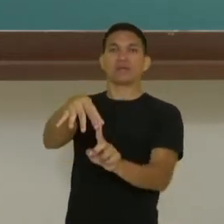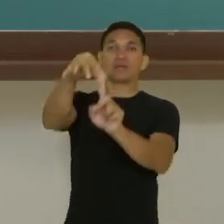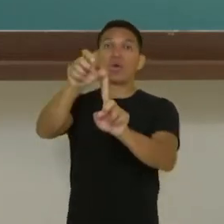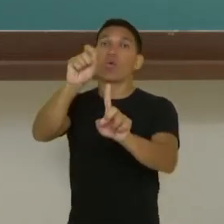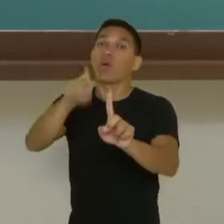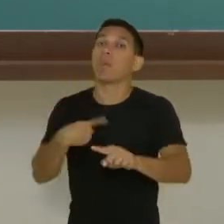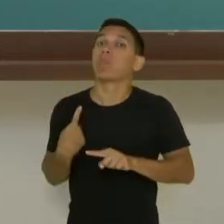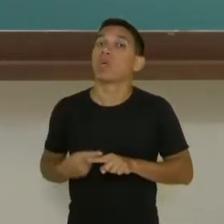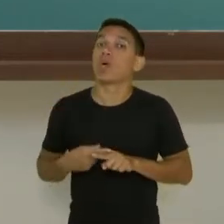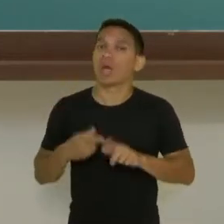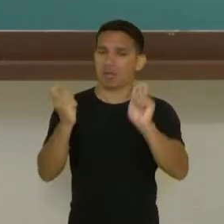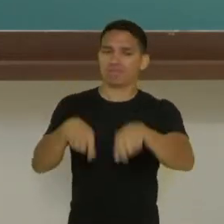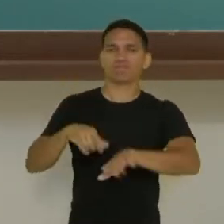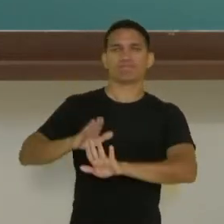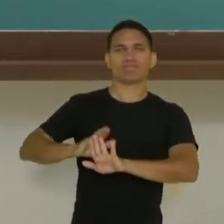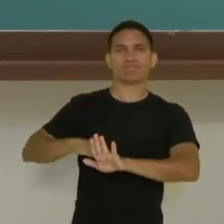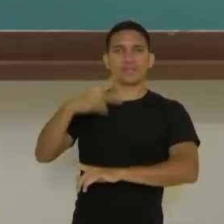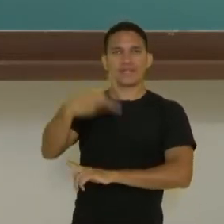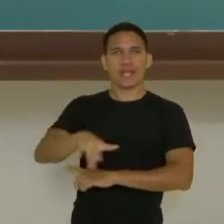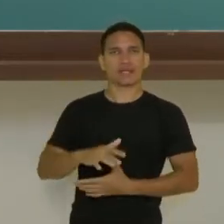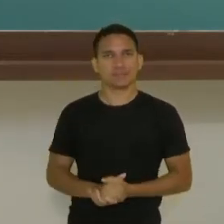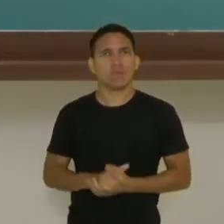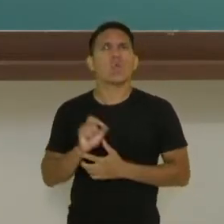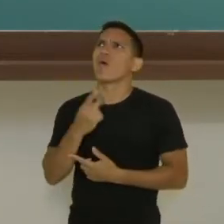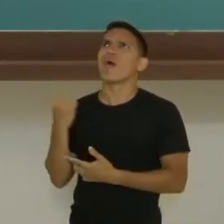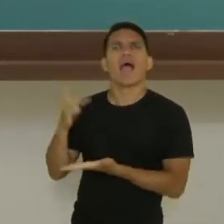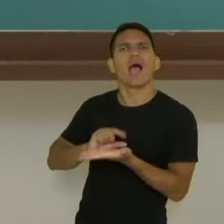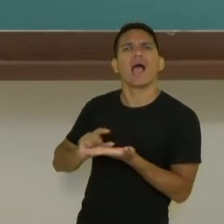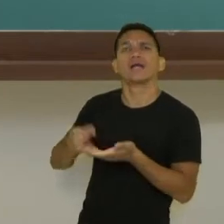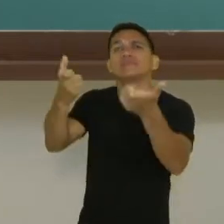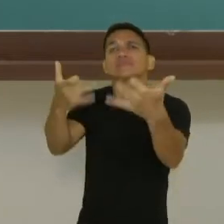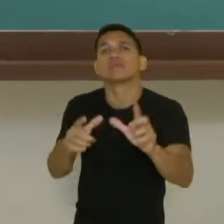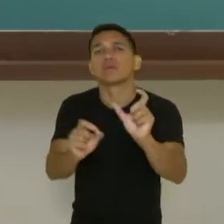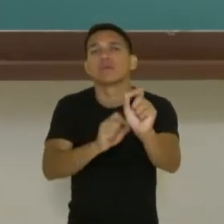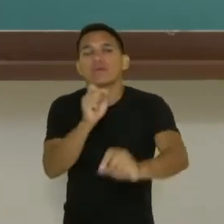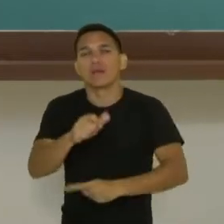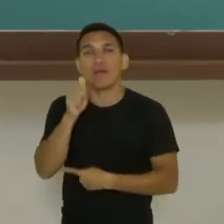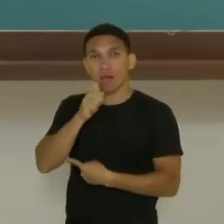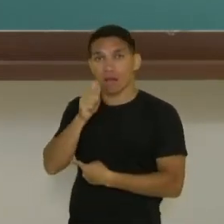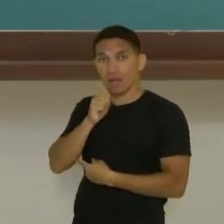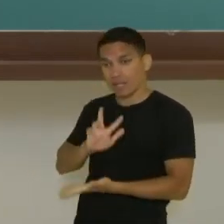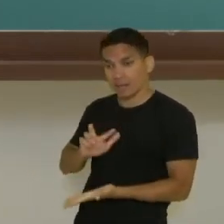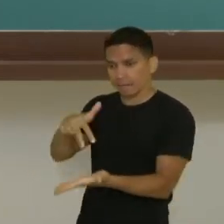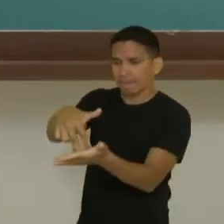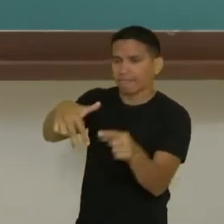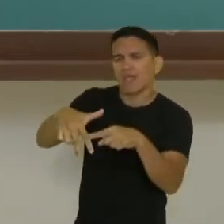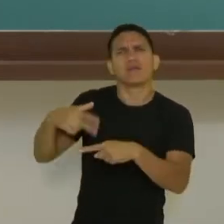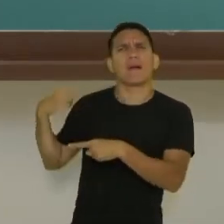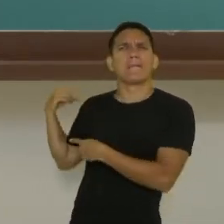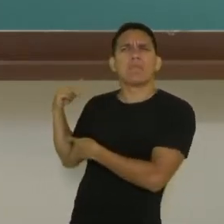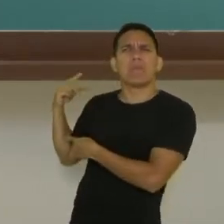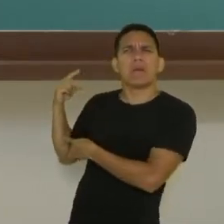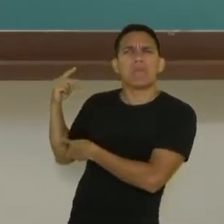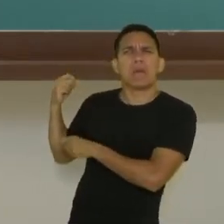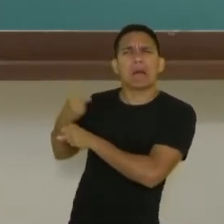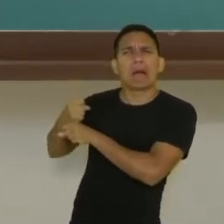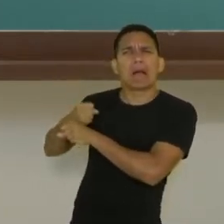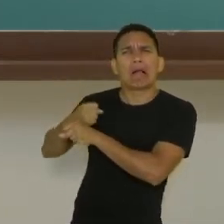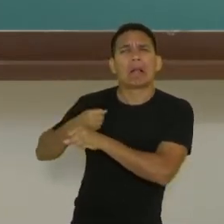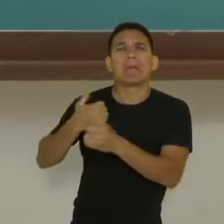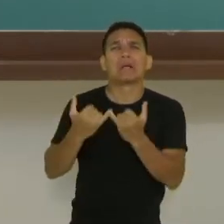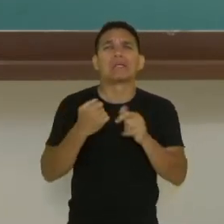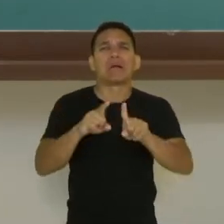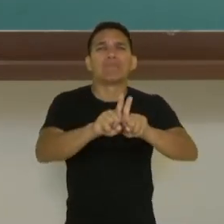ele tem competência. O que esse artigo estava dizendo? Que as mulheres, por muito tempo, acabaram ficando para